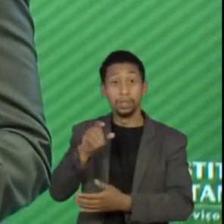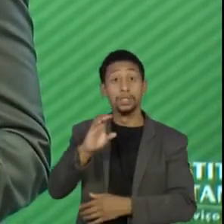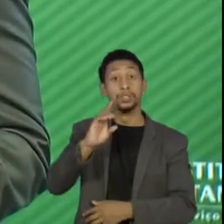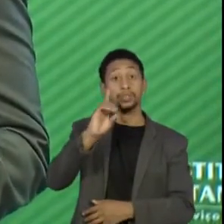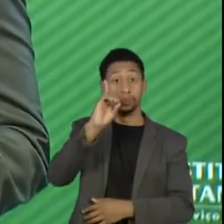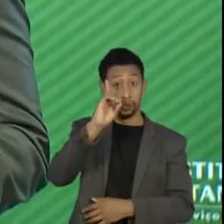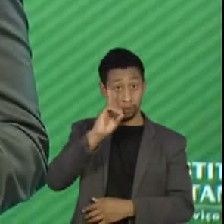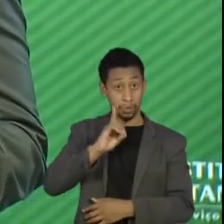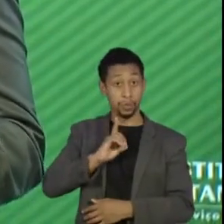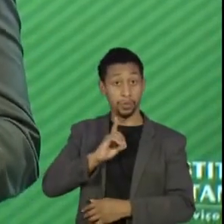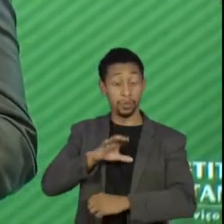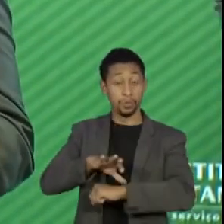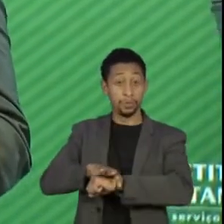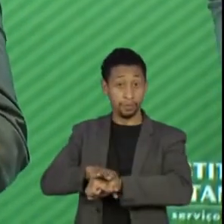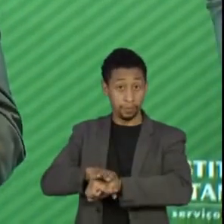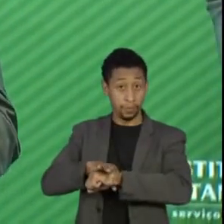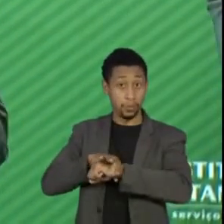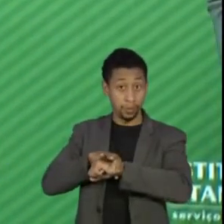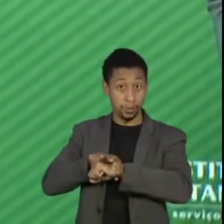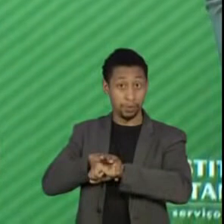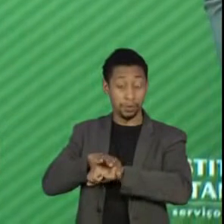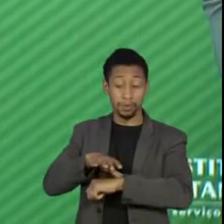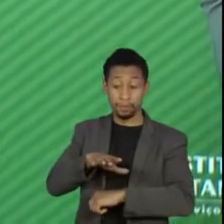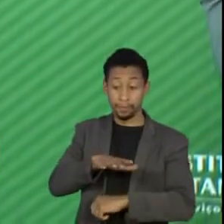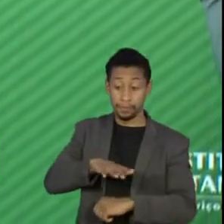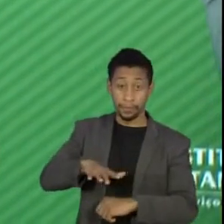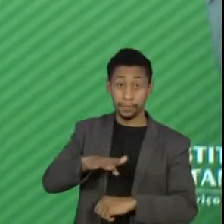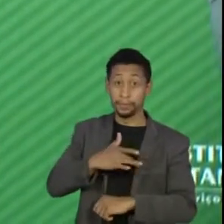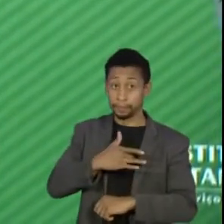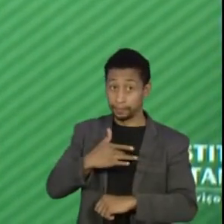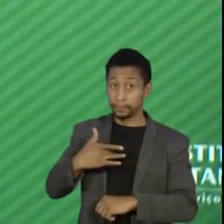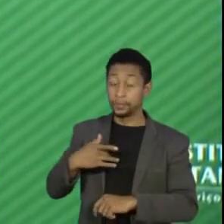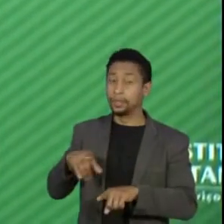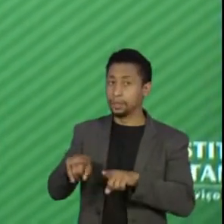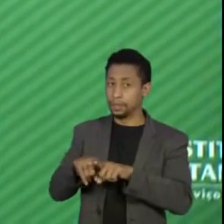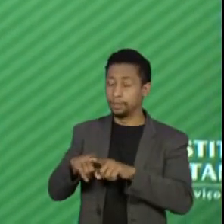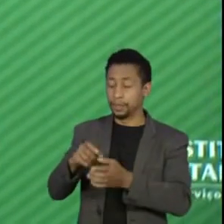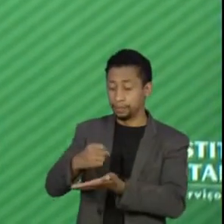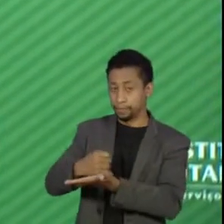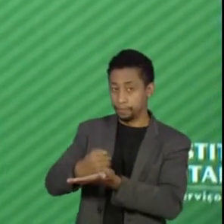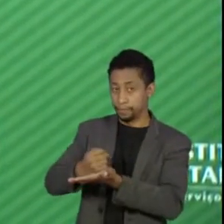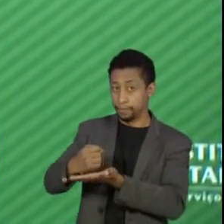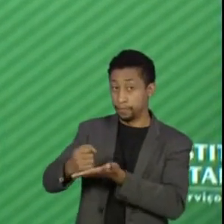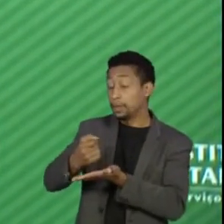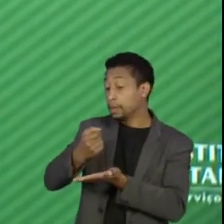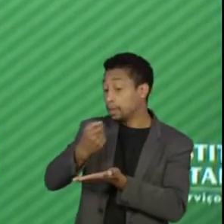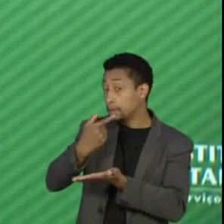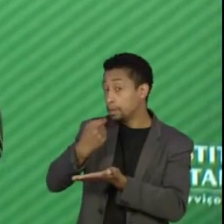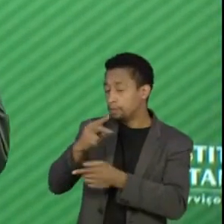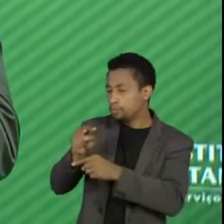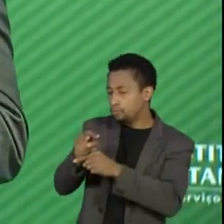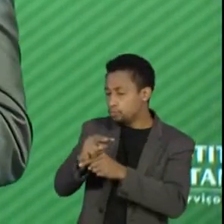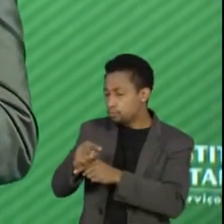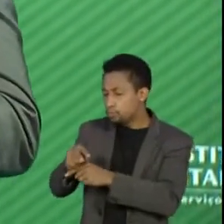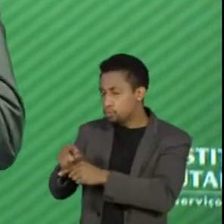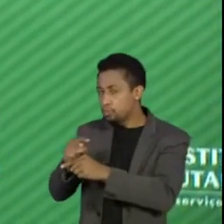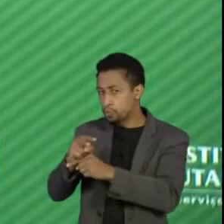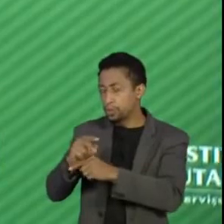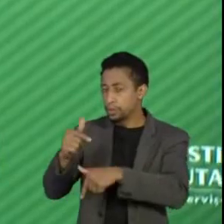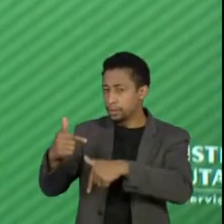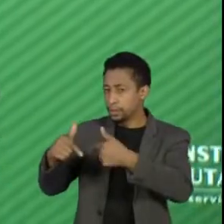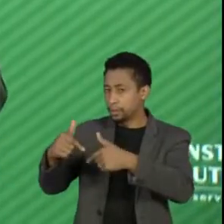de Segurança Clínica e Farmacovigilância aqui do Instituto Butantan. Por